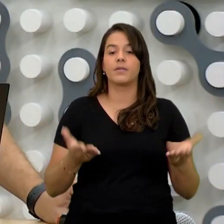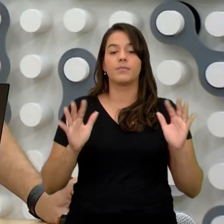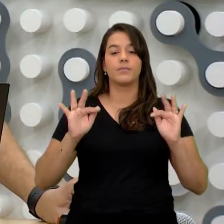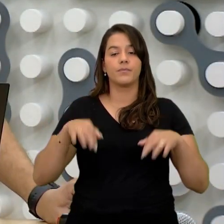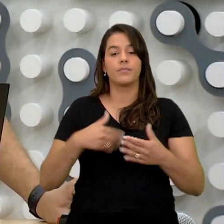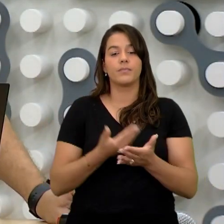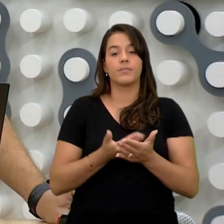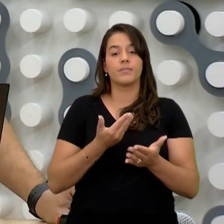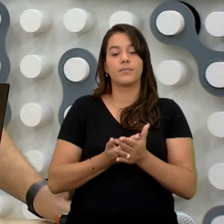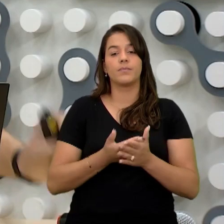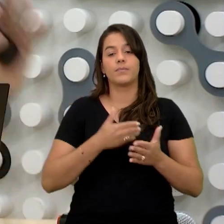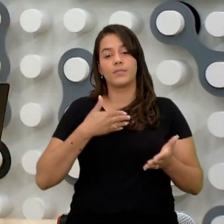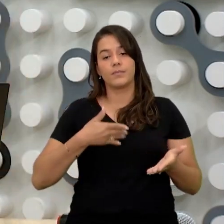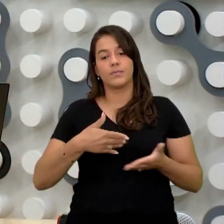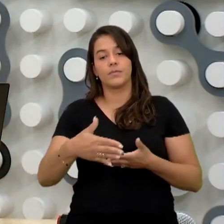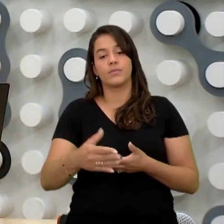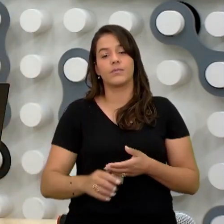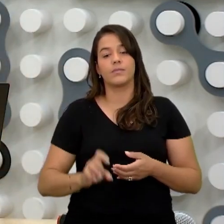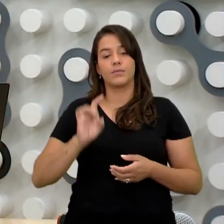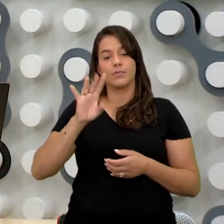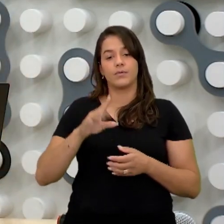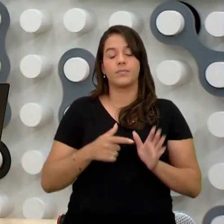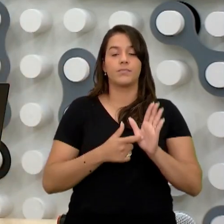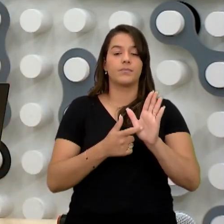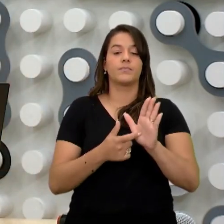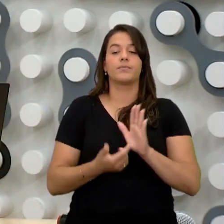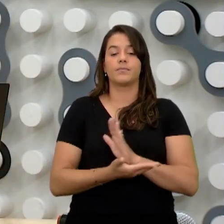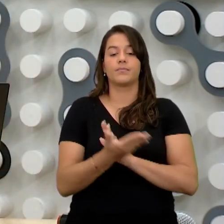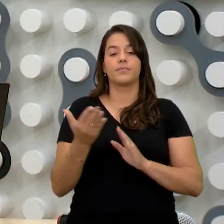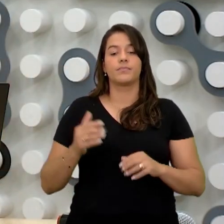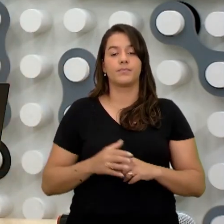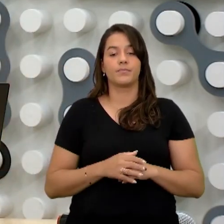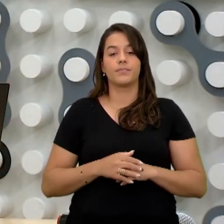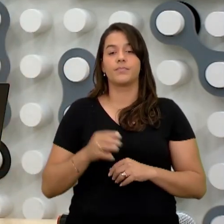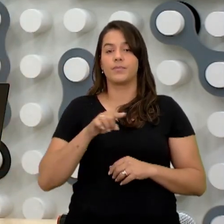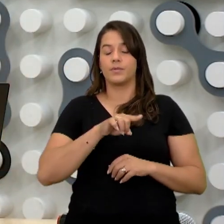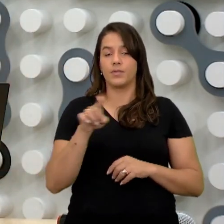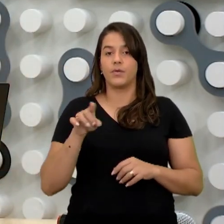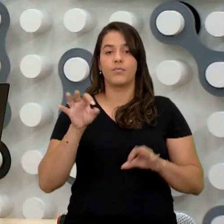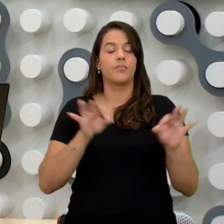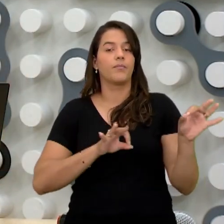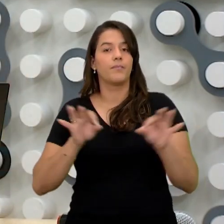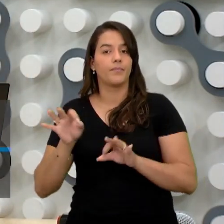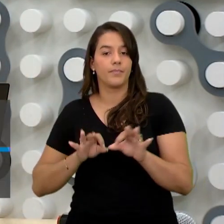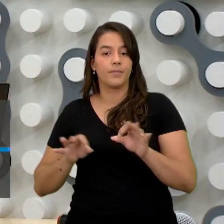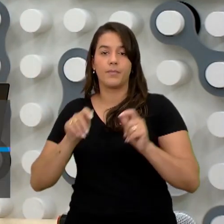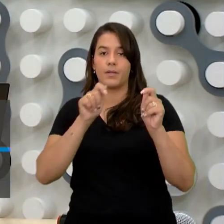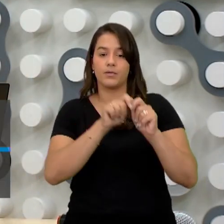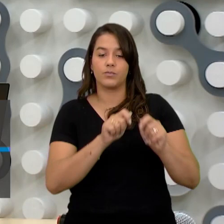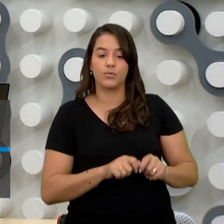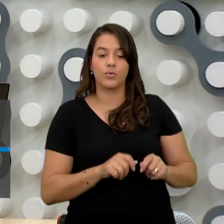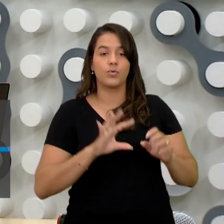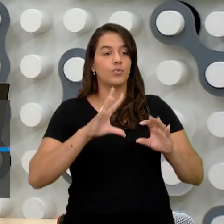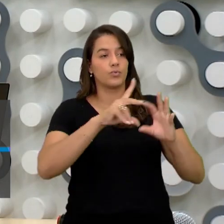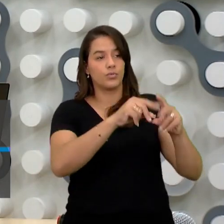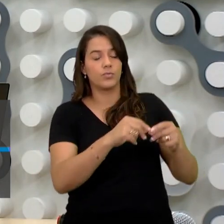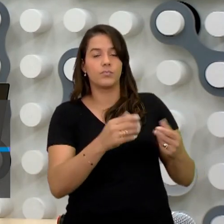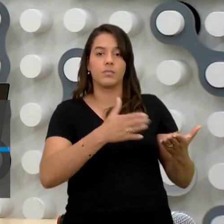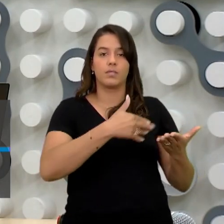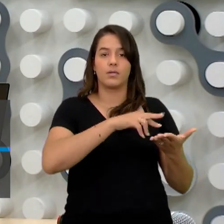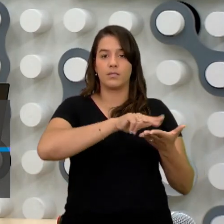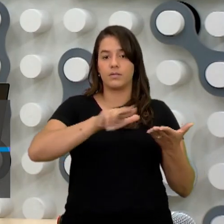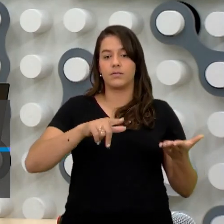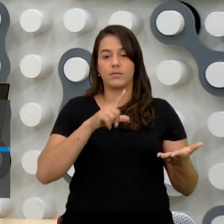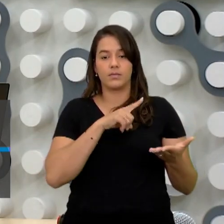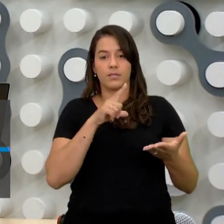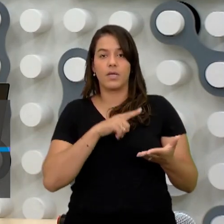aula, fazendo os encaminhamentos finais, só para poder falar uma coisa para vocês. Façam o levantamento do material à disposição. Por exemplo, não